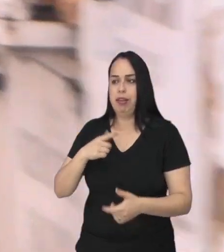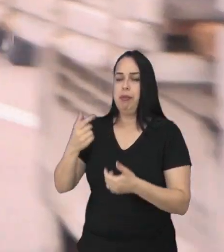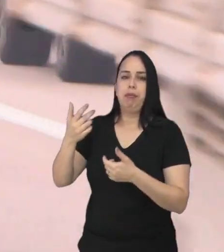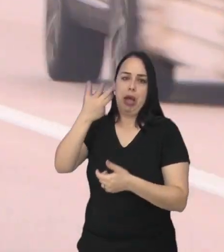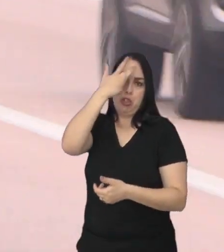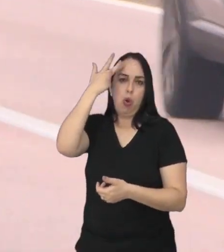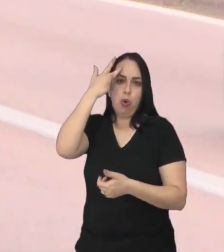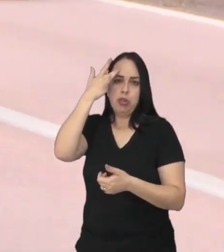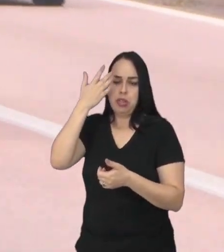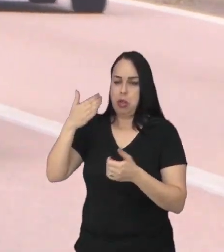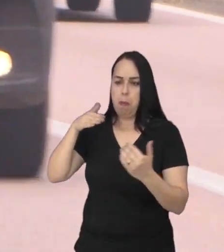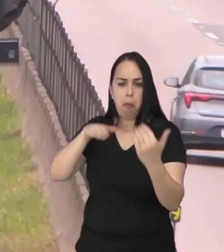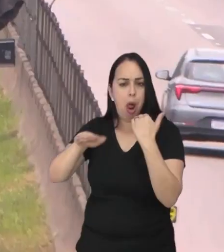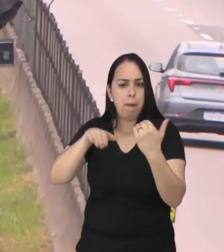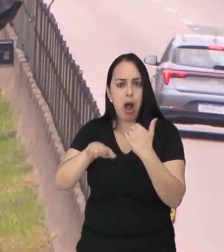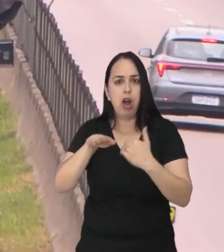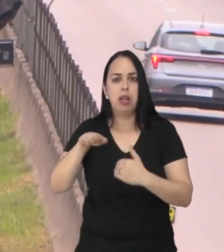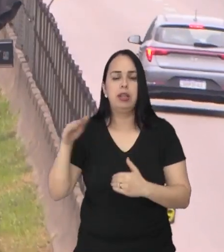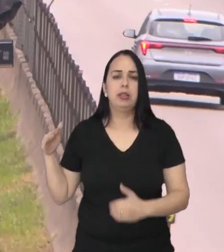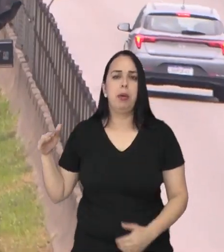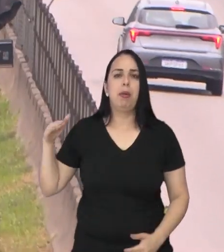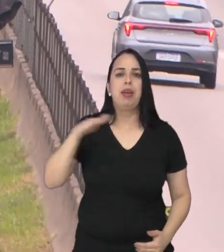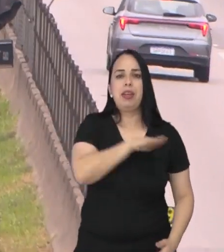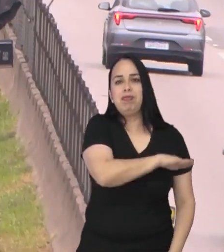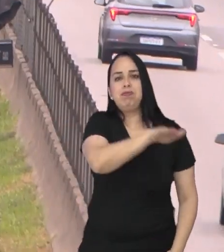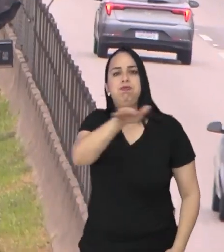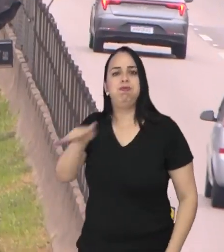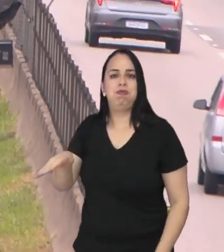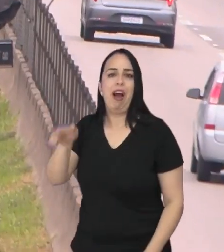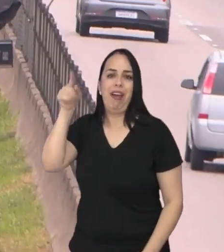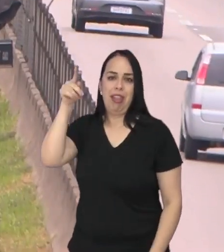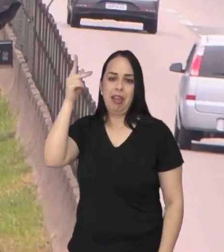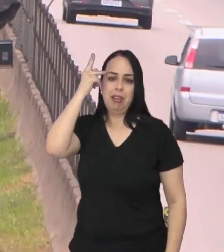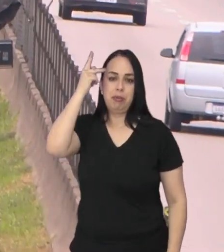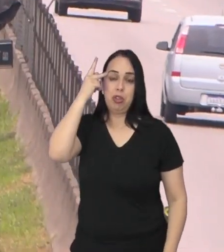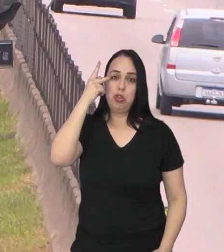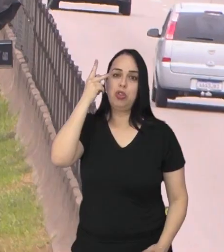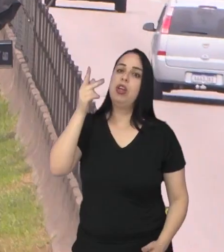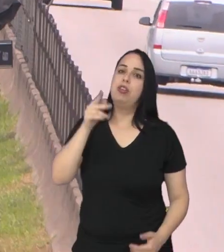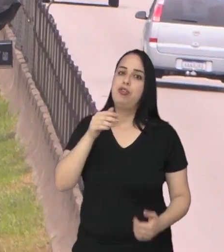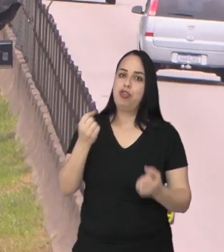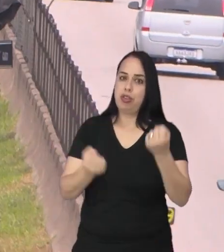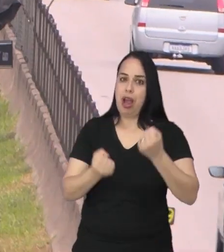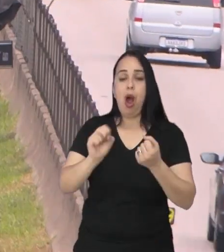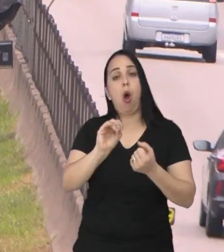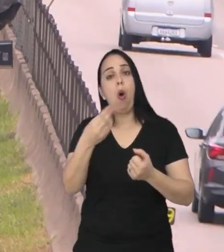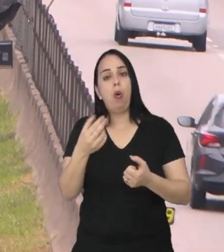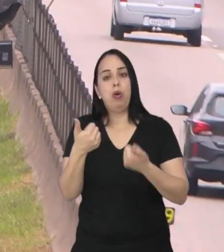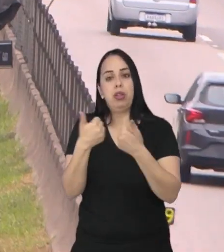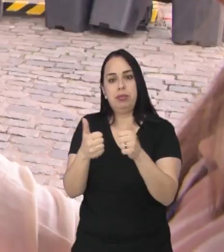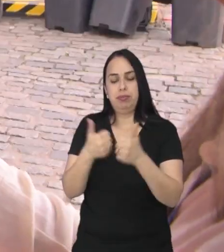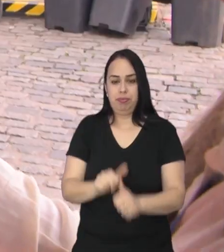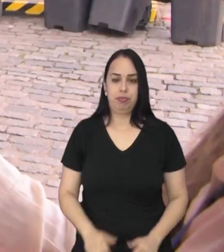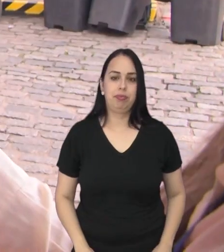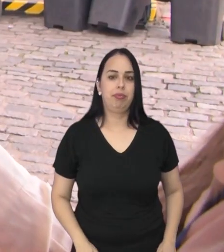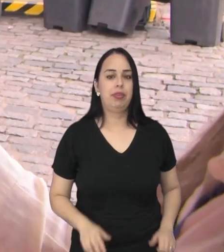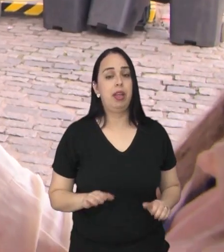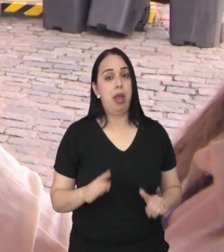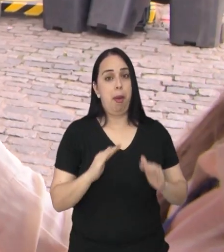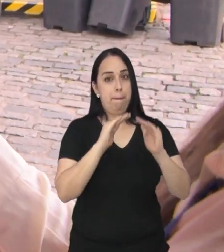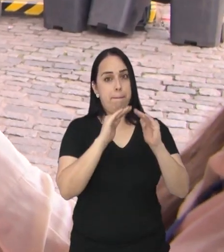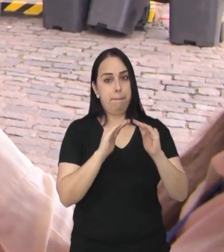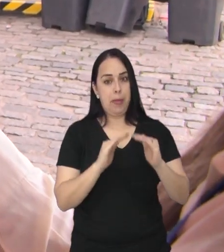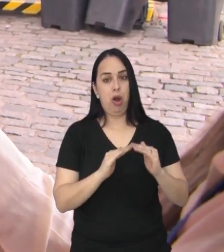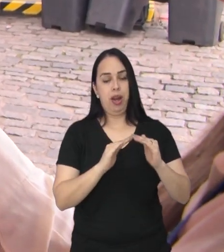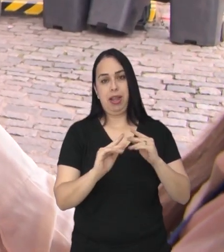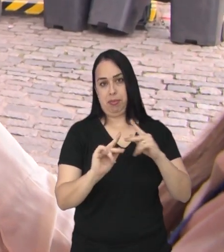moradores de São José dos Campos que precisam chegar à capital paulista, seja de carro ou de ônibus. Geralmente sim, porque eu